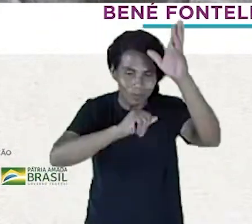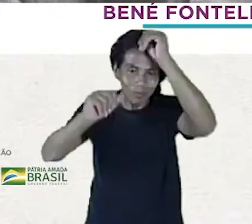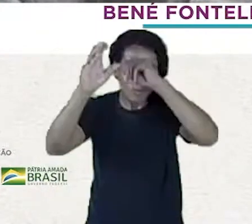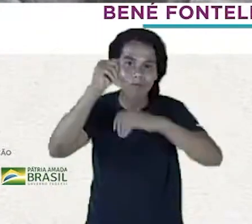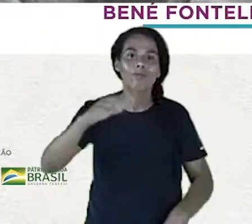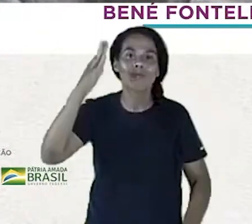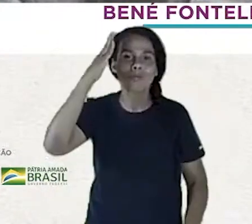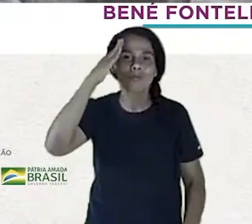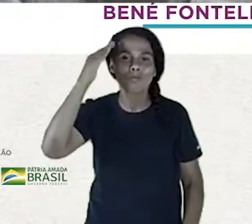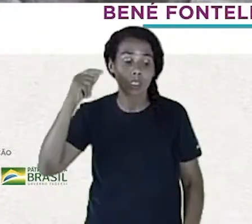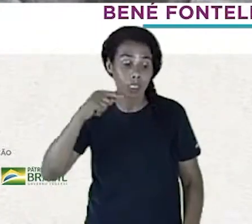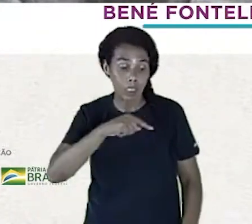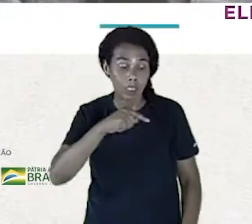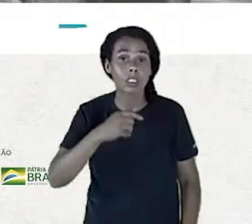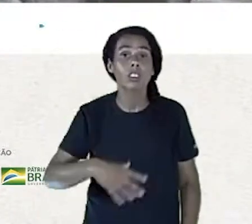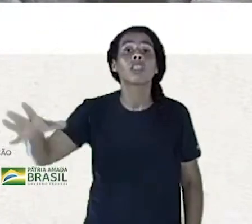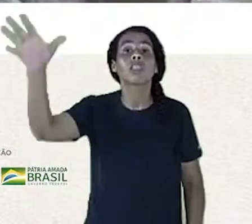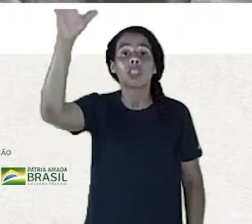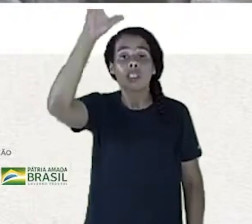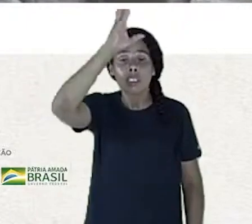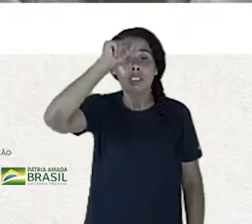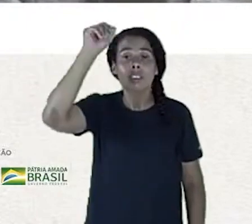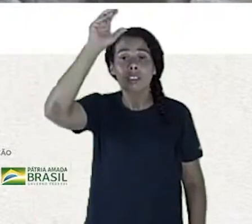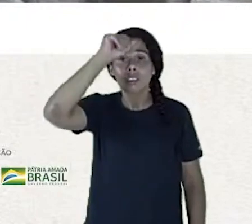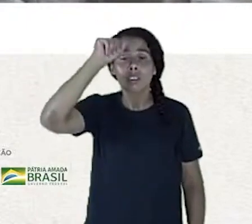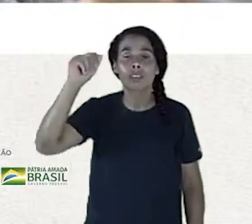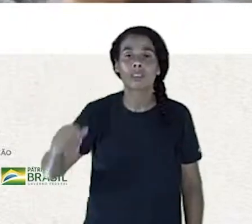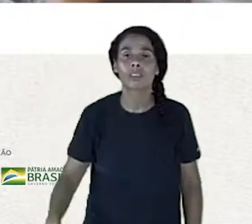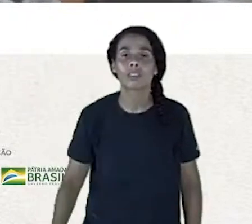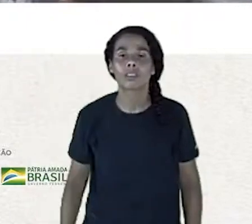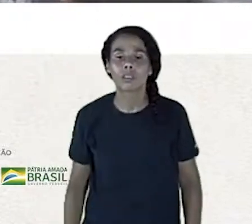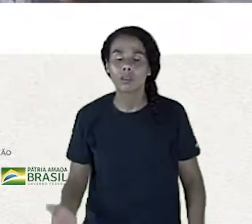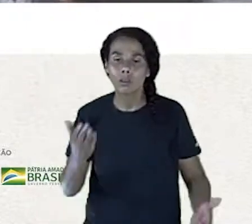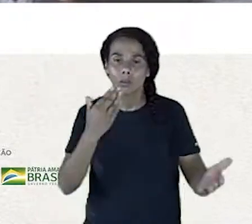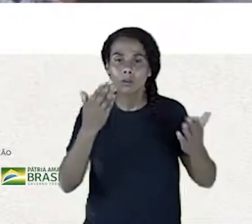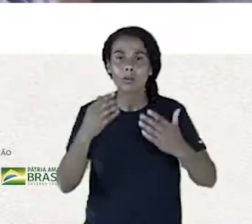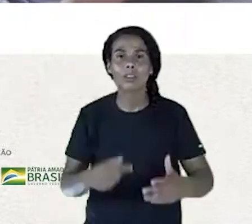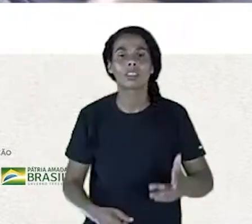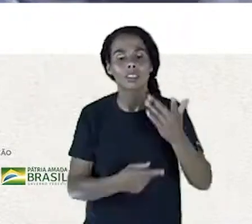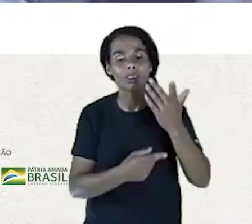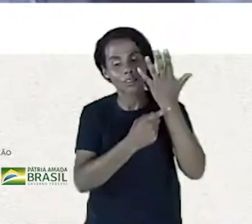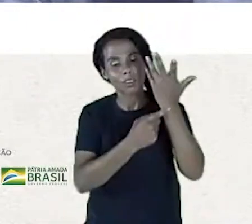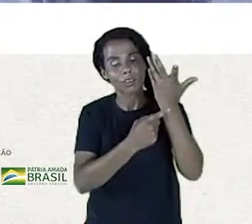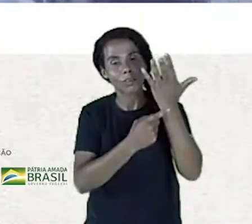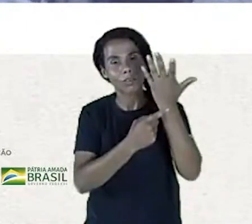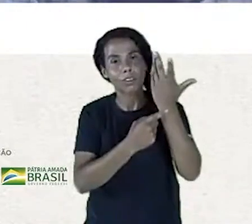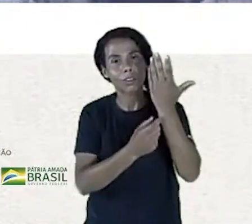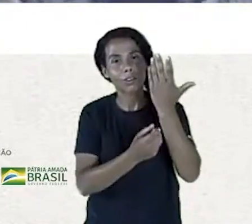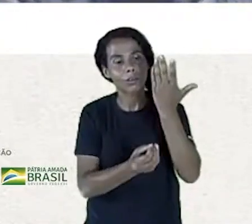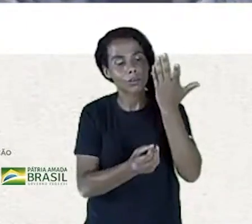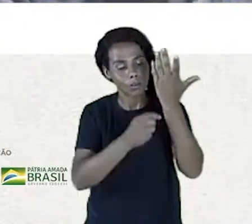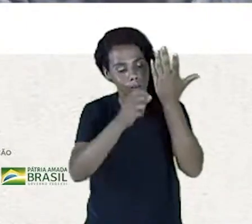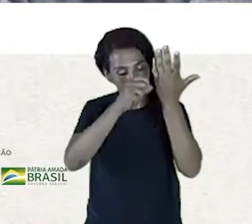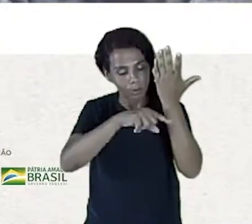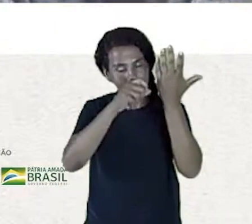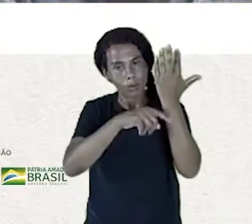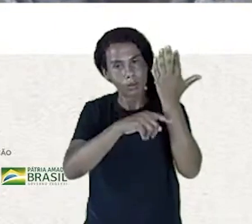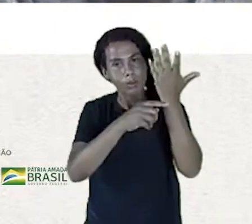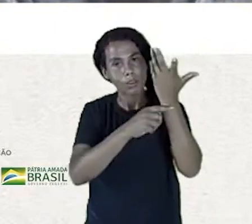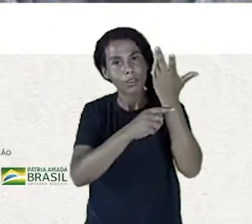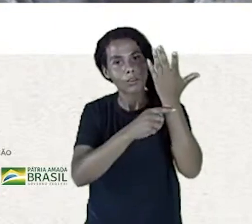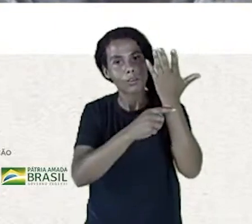eles pudessem nos propiciar com a água cristalina e etc. Todo mestre é isso, todo mestre é